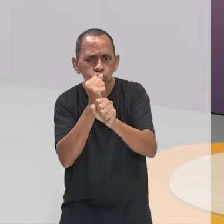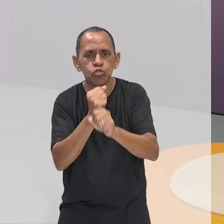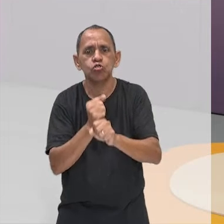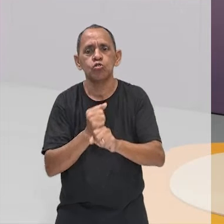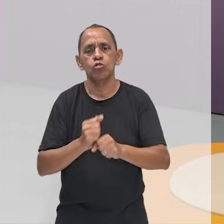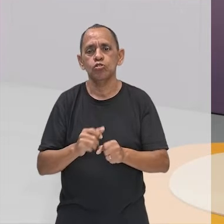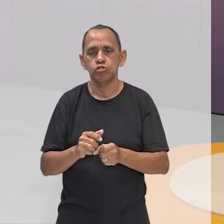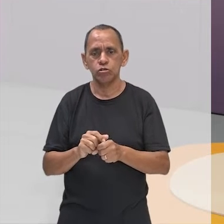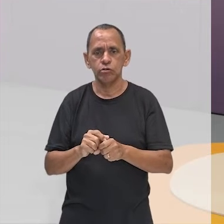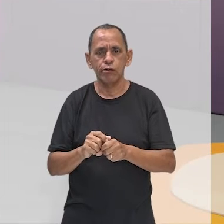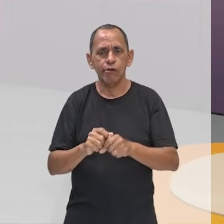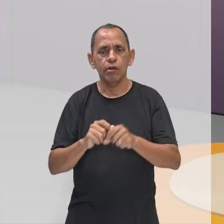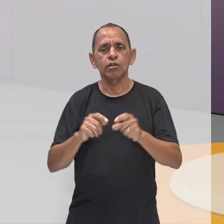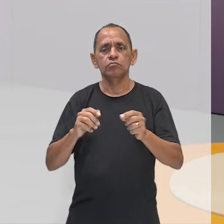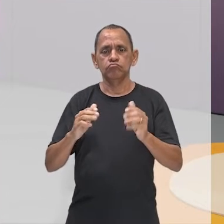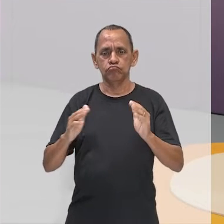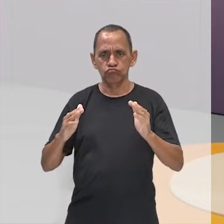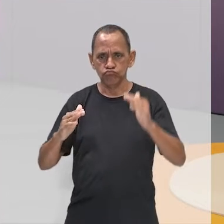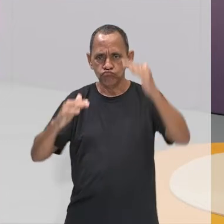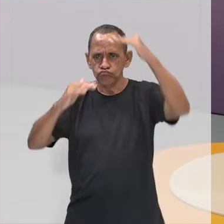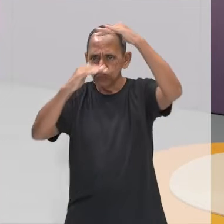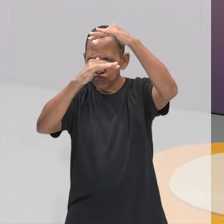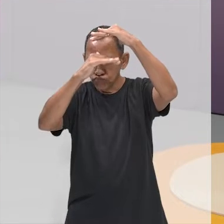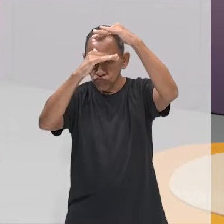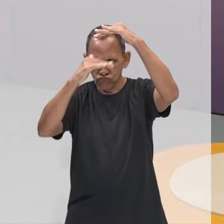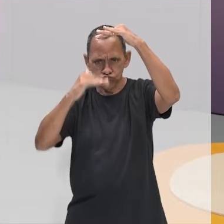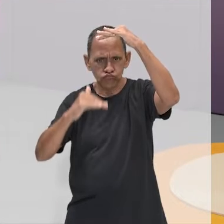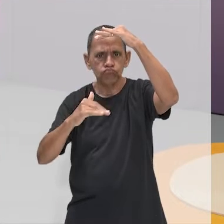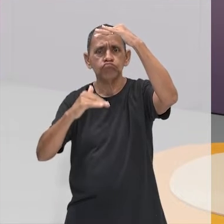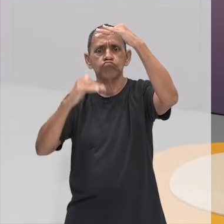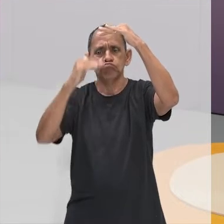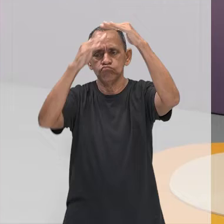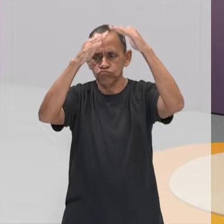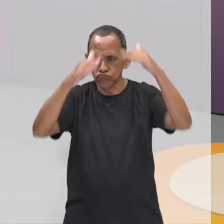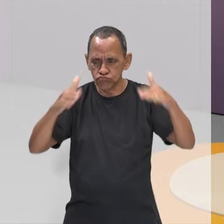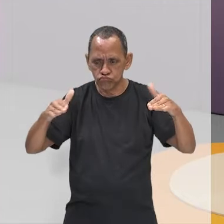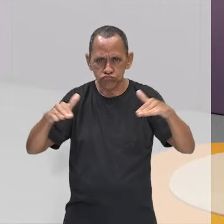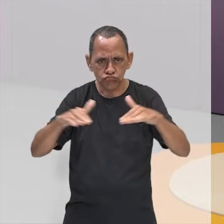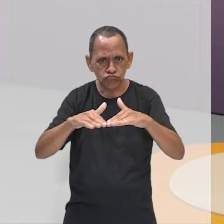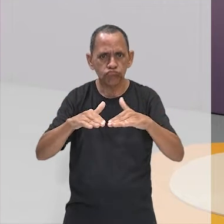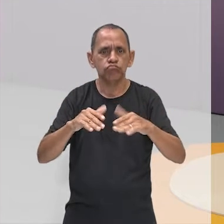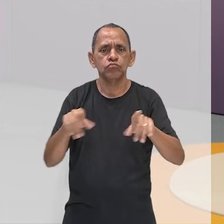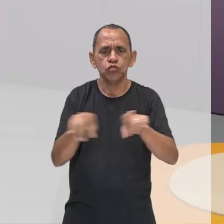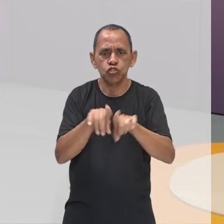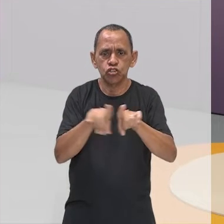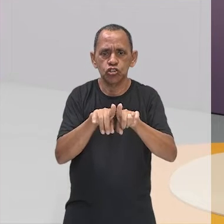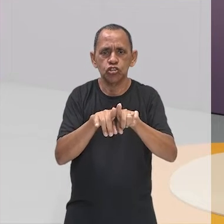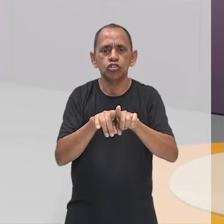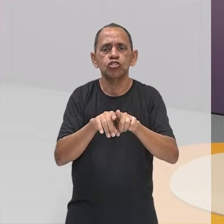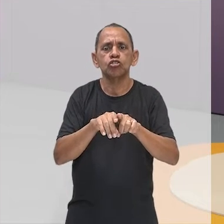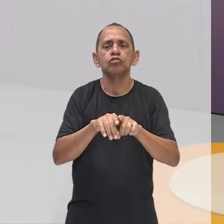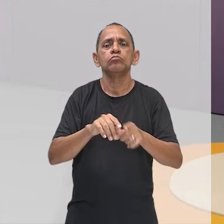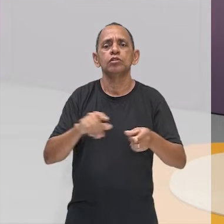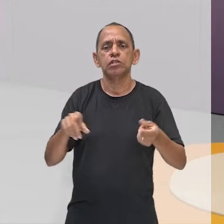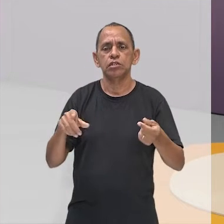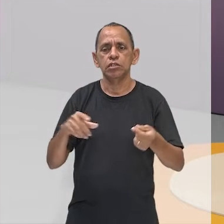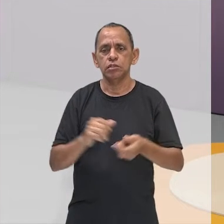cerimoniais e religiosas. Muitas das vezes as pirâmides tinham como principal objetivo as atividades de